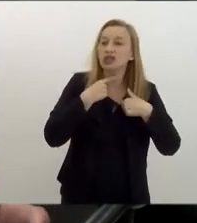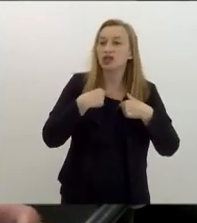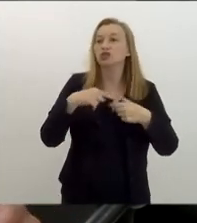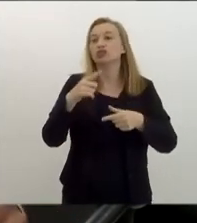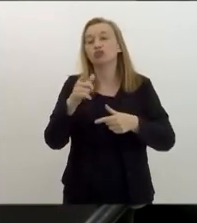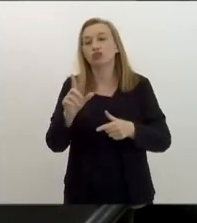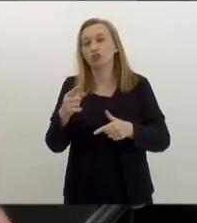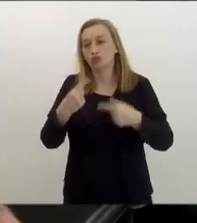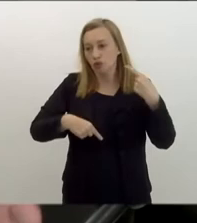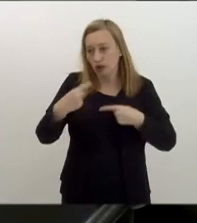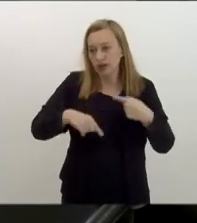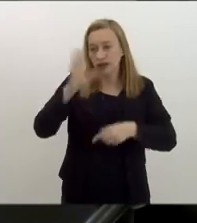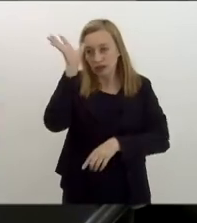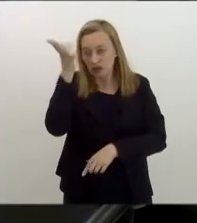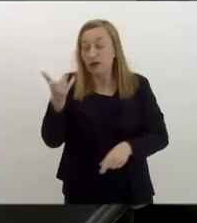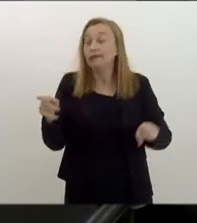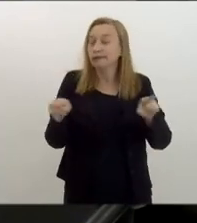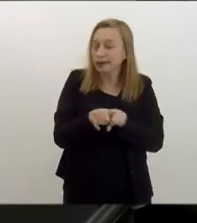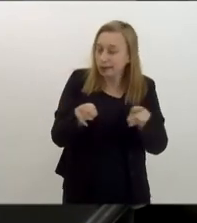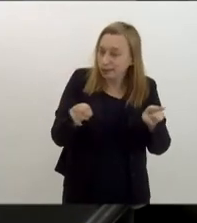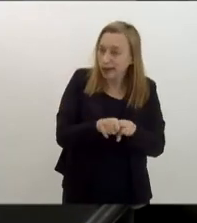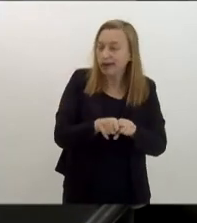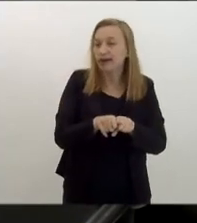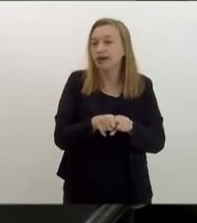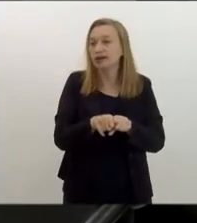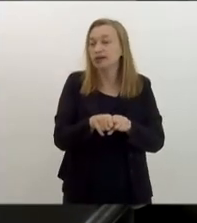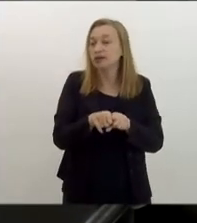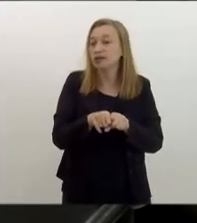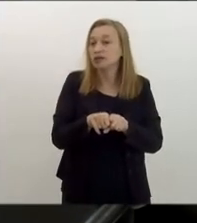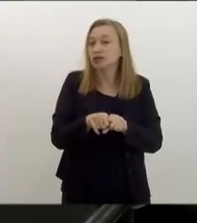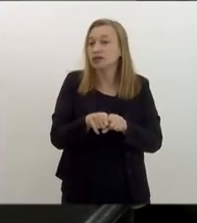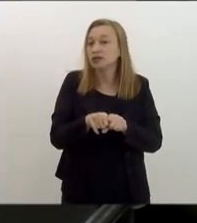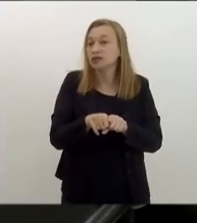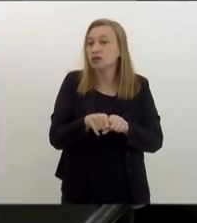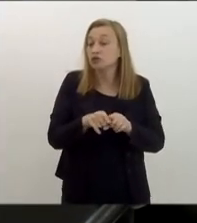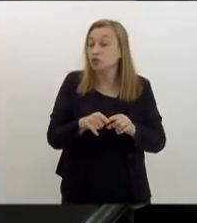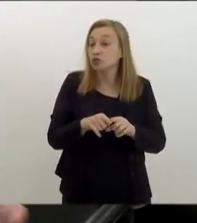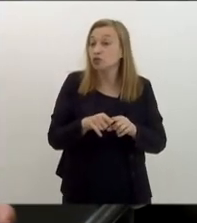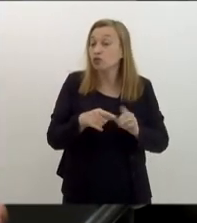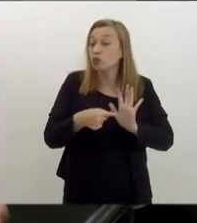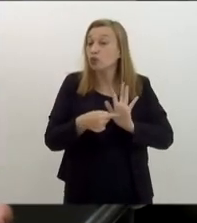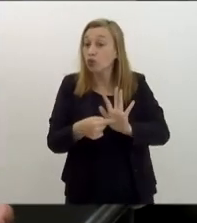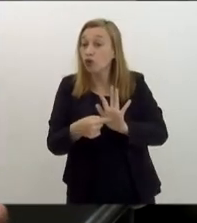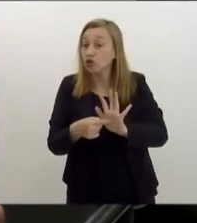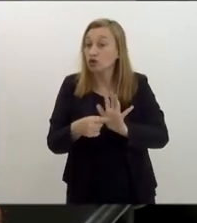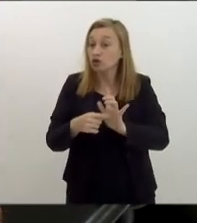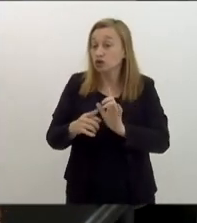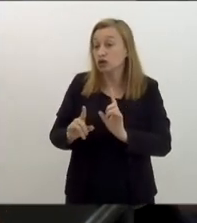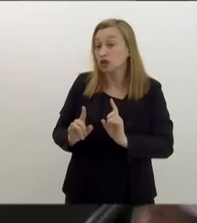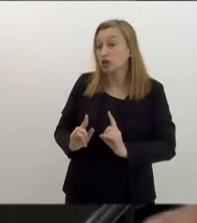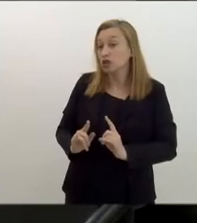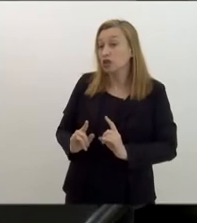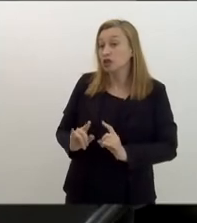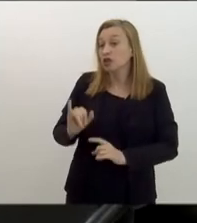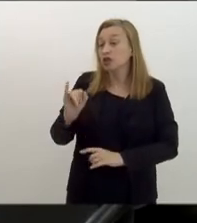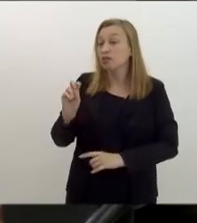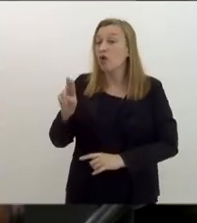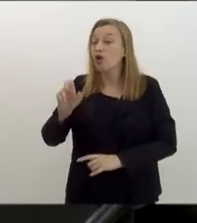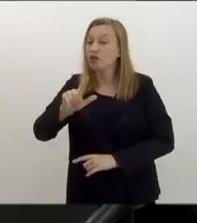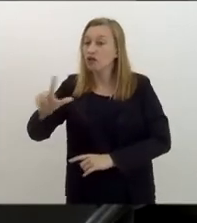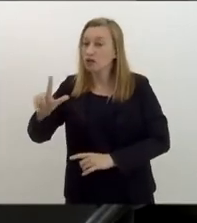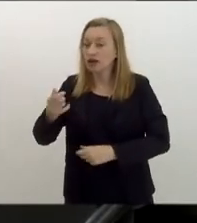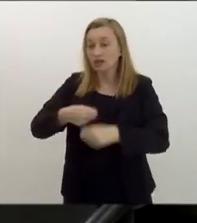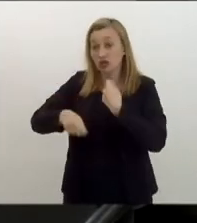resolvê-lo isso também se reflete nos Imóveis da administração direta